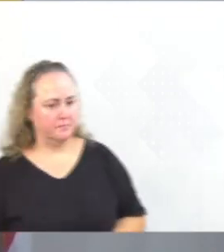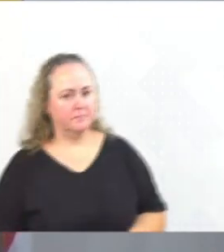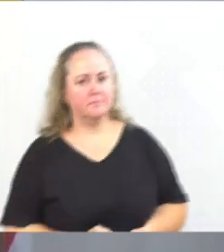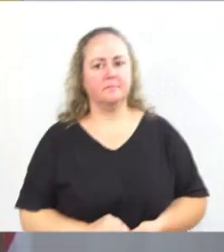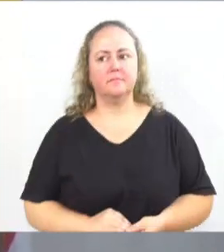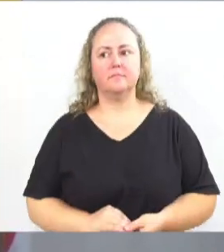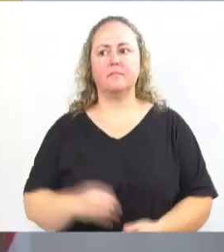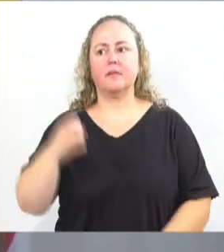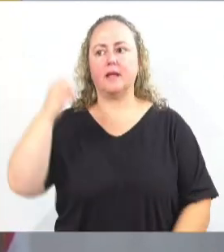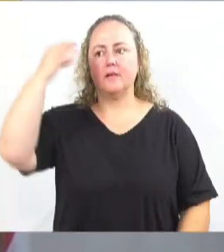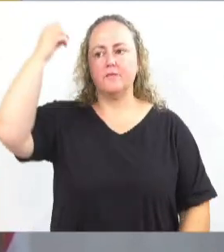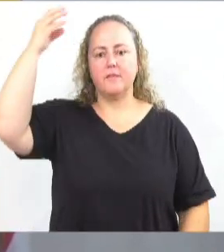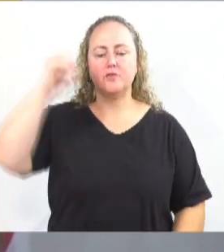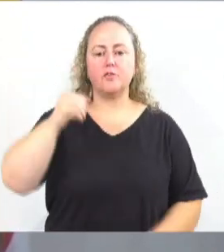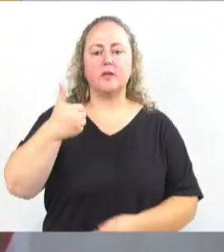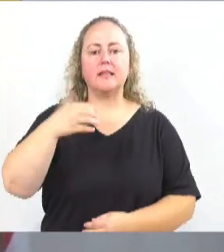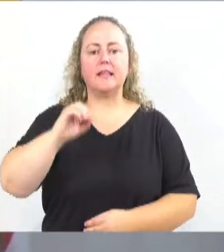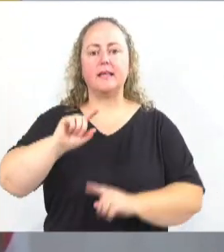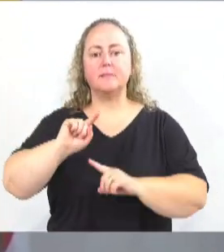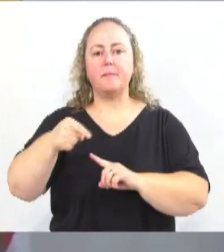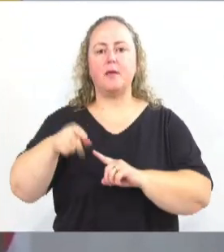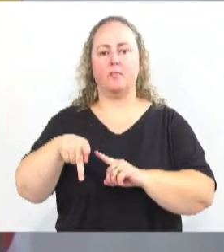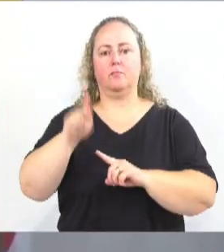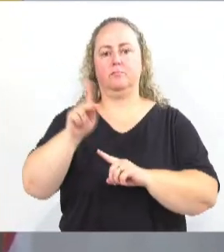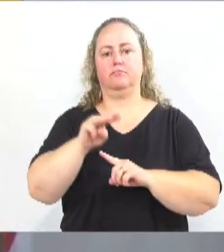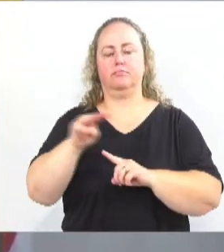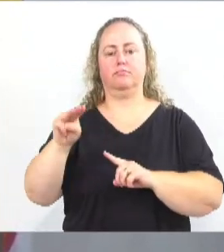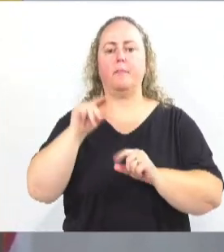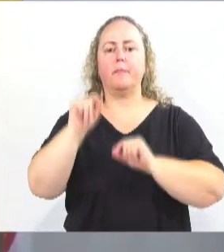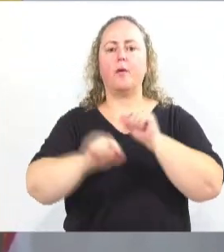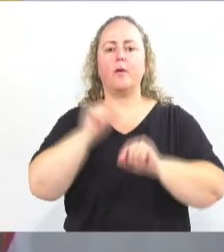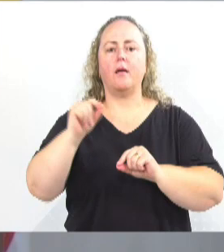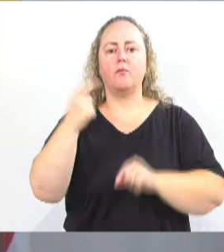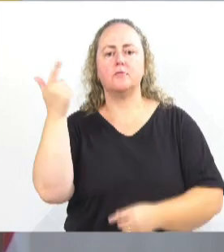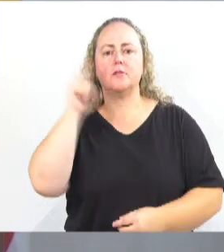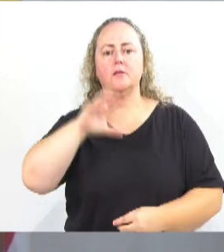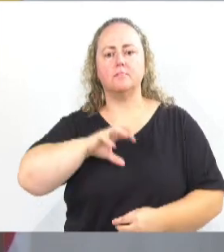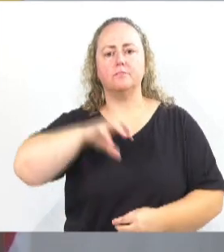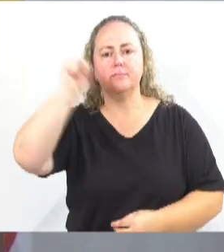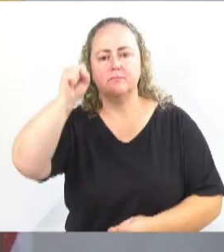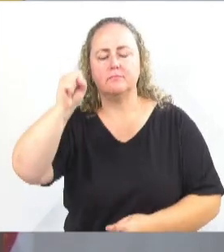quilômetros para combater e vencer os nazistas na Itália.